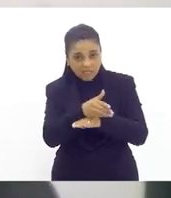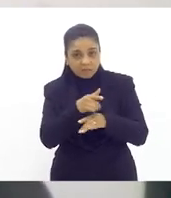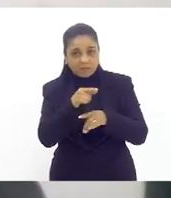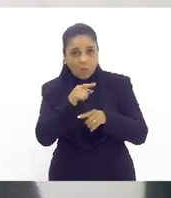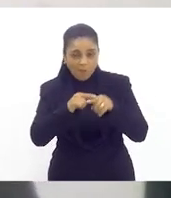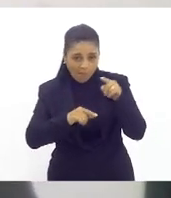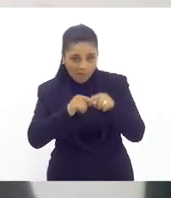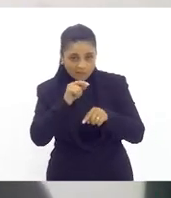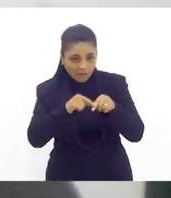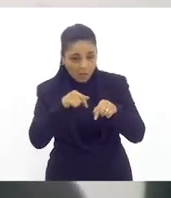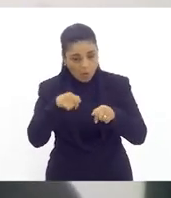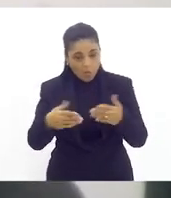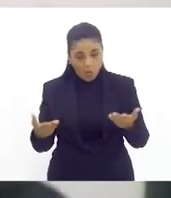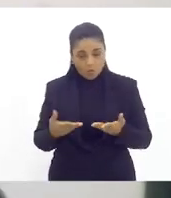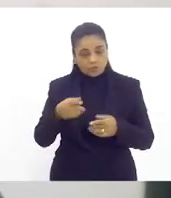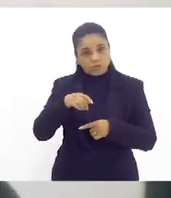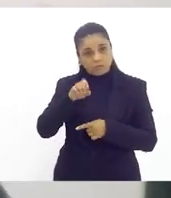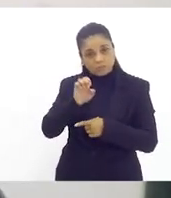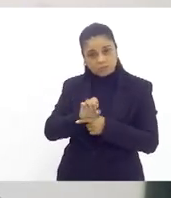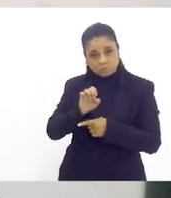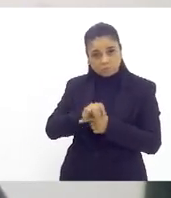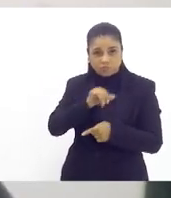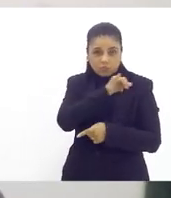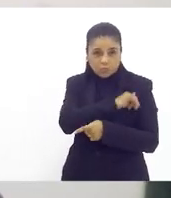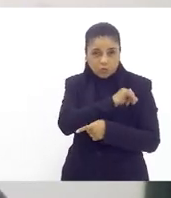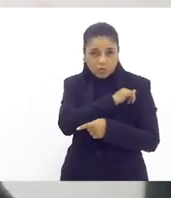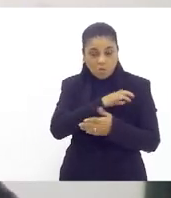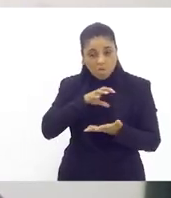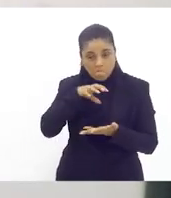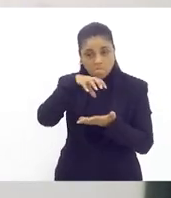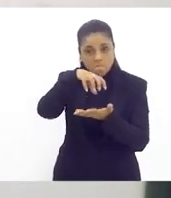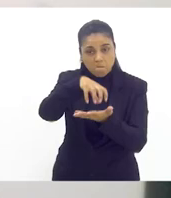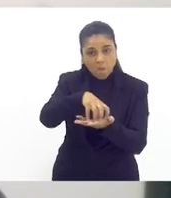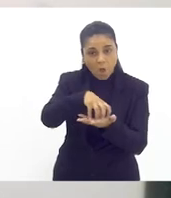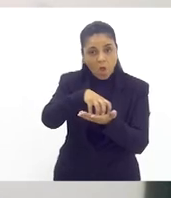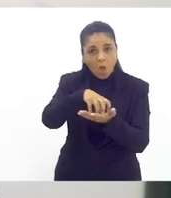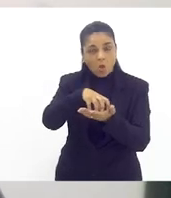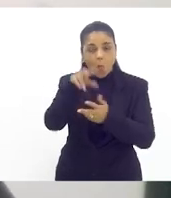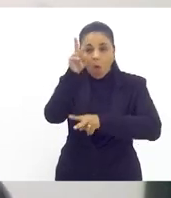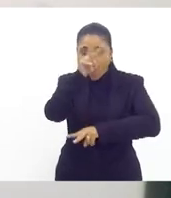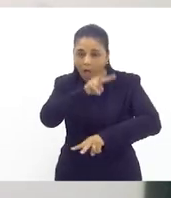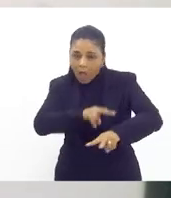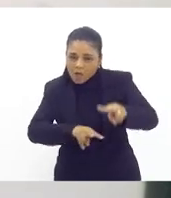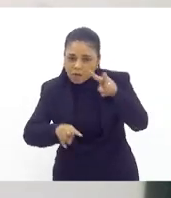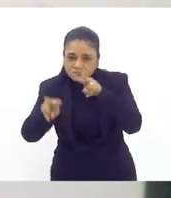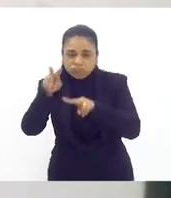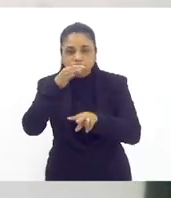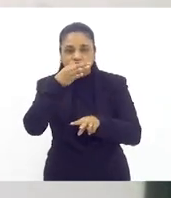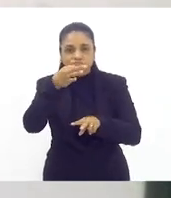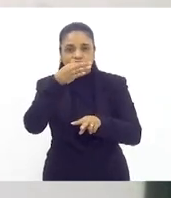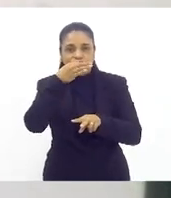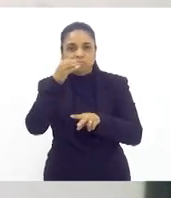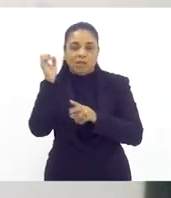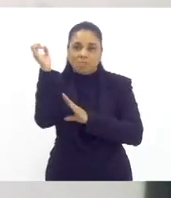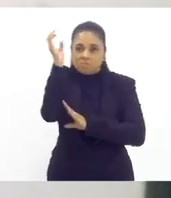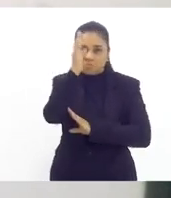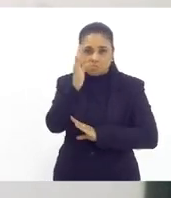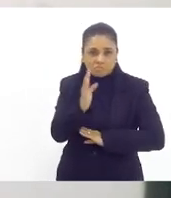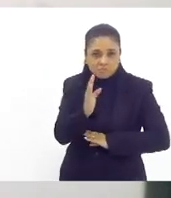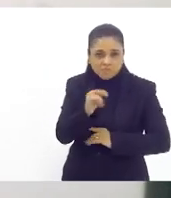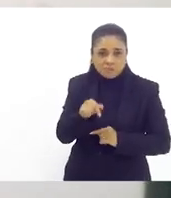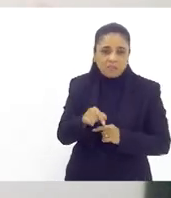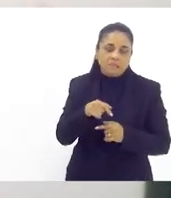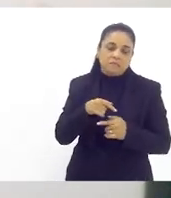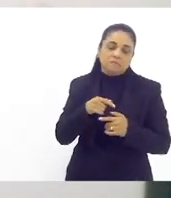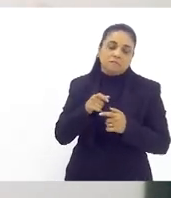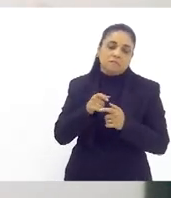que um grande Polo de produção audiovisual de nível internacional então tem grandes empresas que